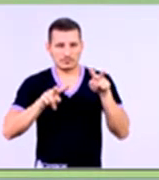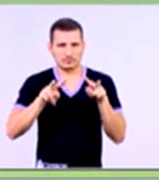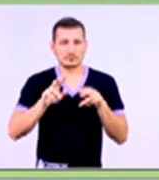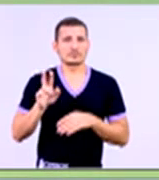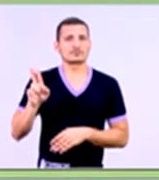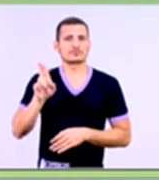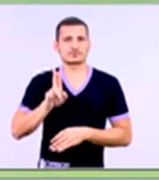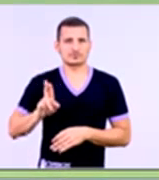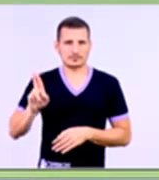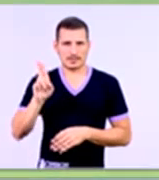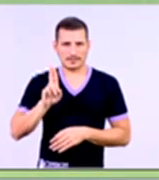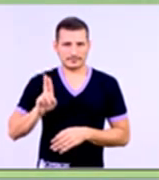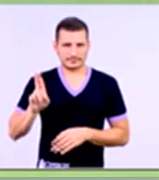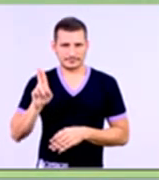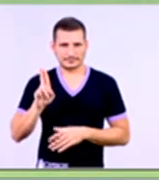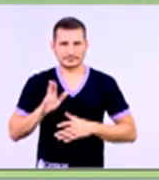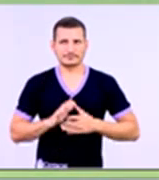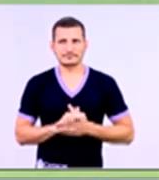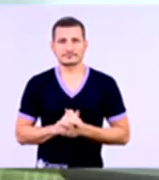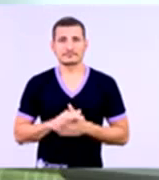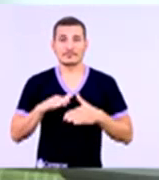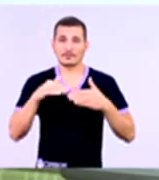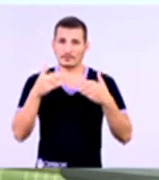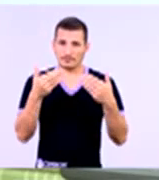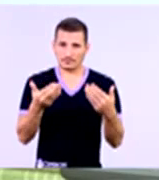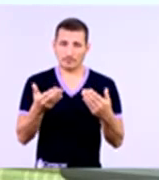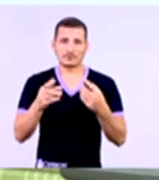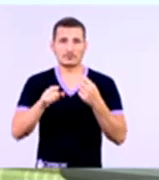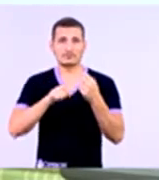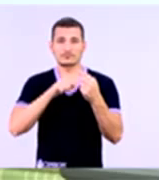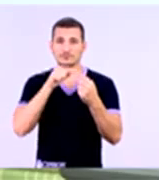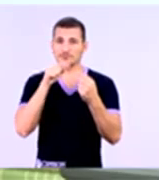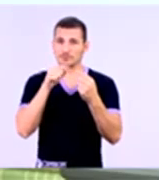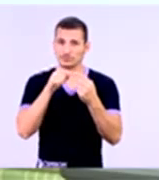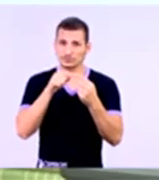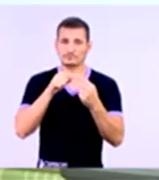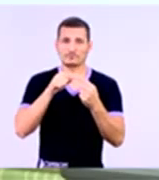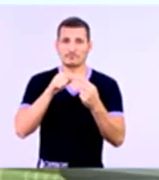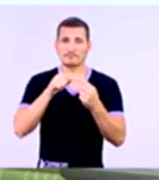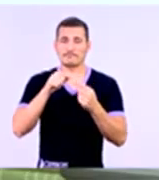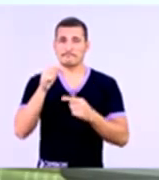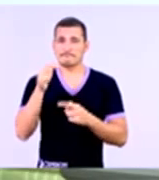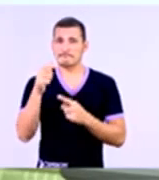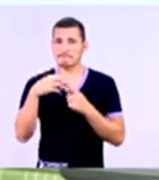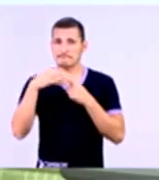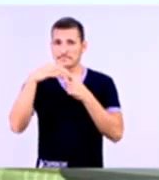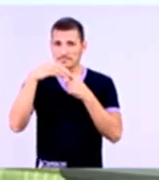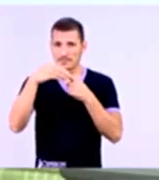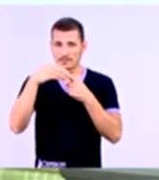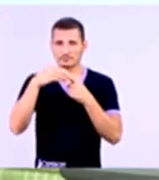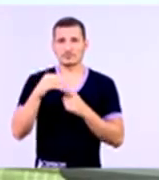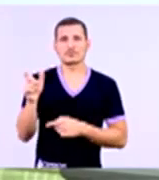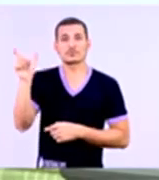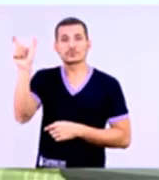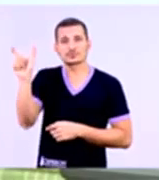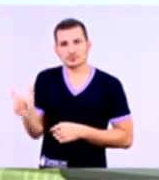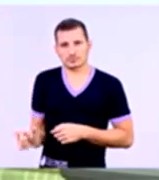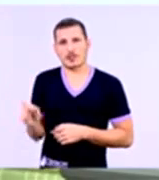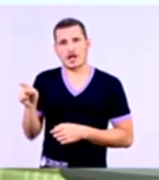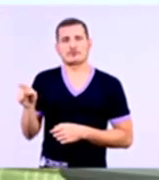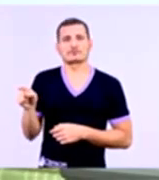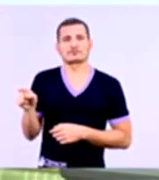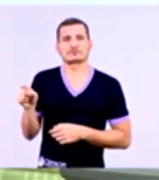usuário. Então, o objetivo primário é sempre que o usuário, que é o cliente do negócio,